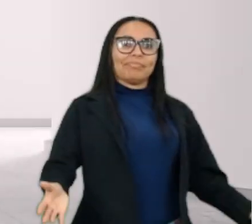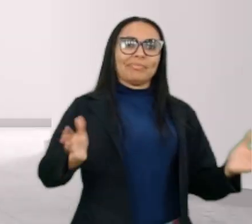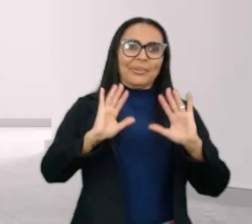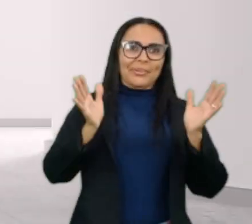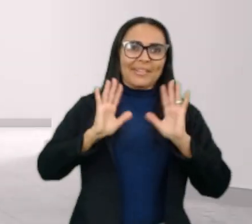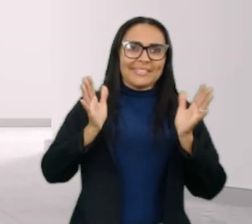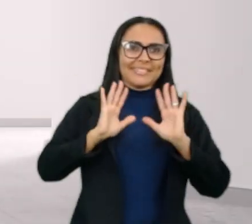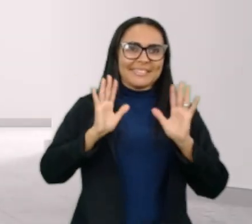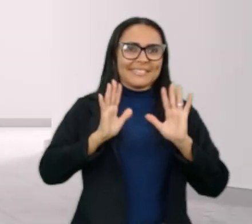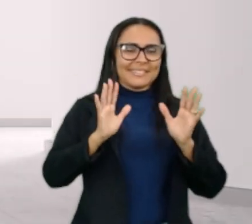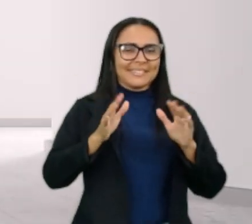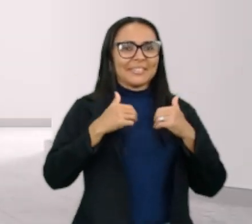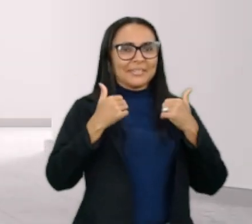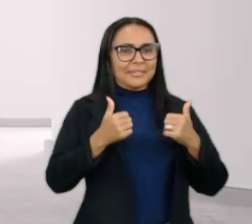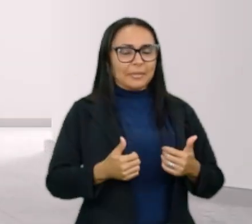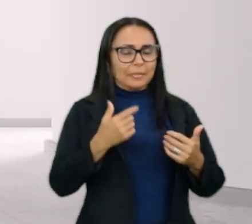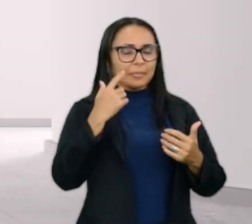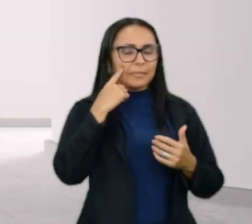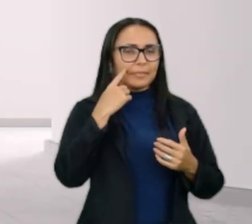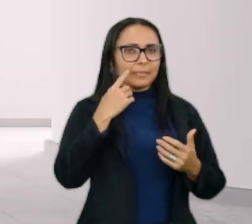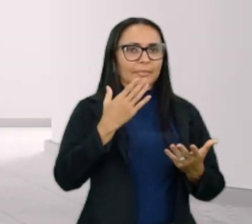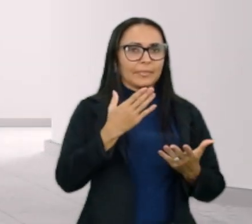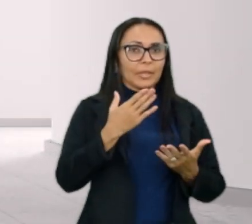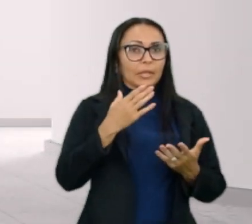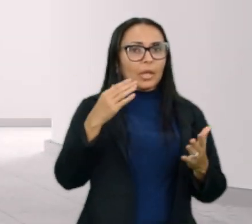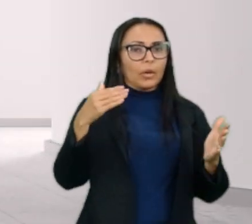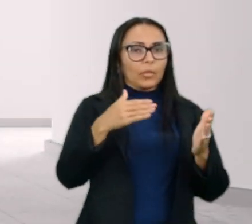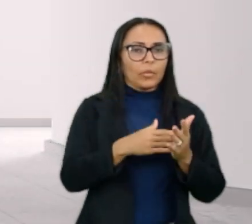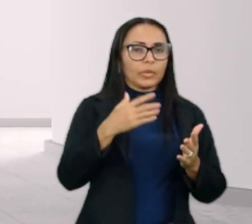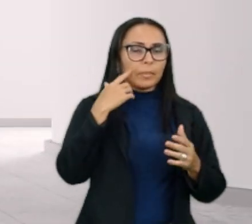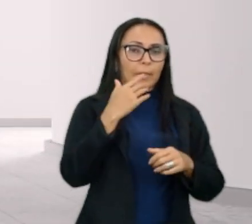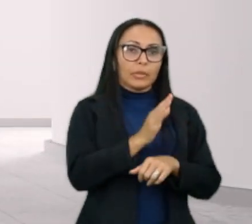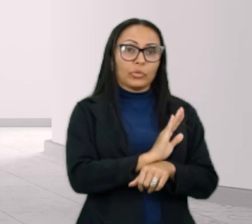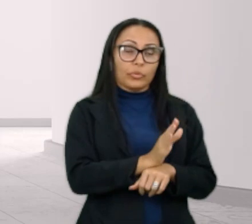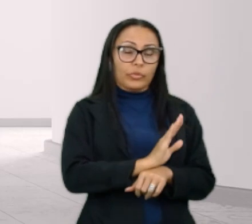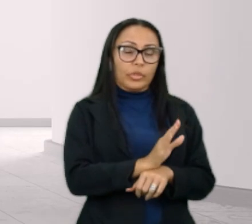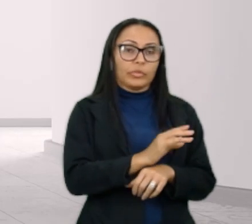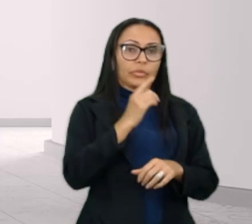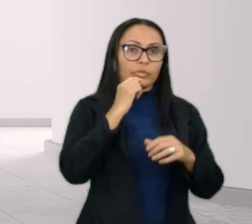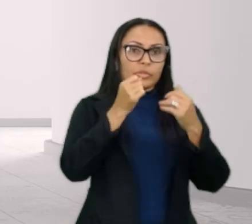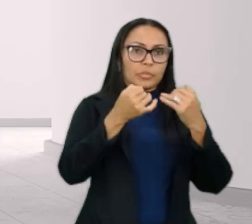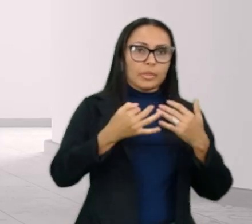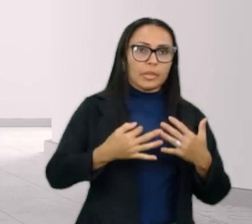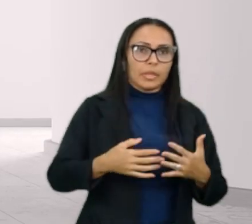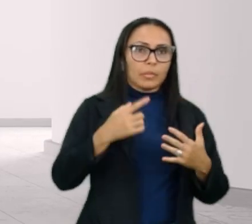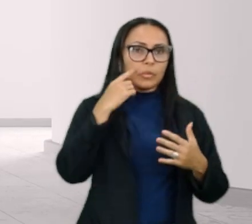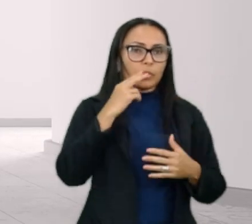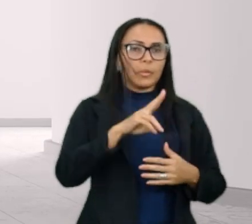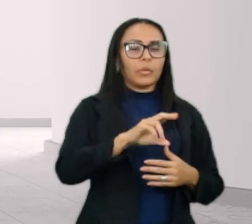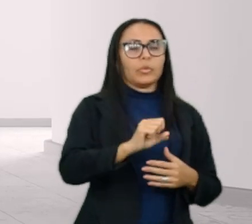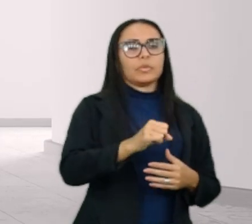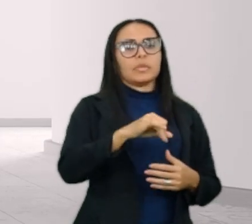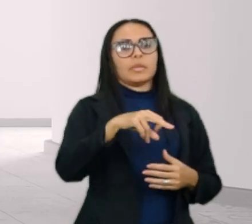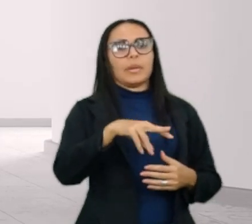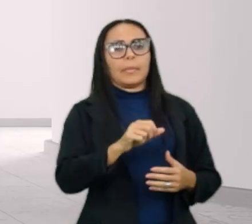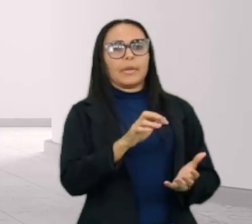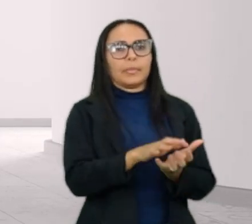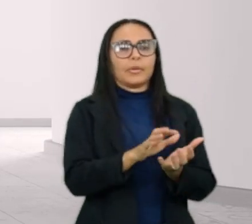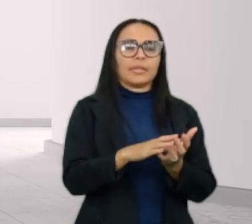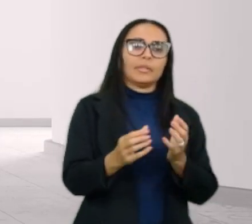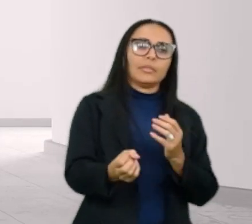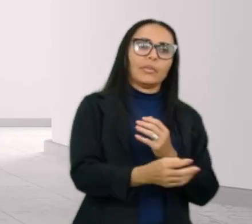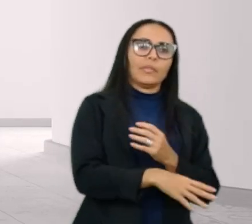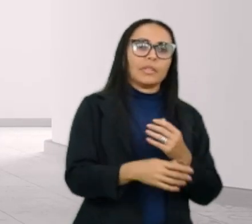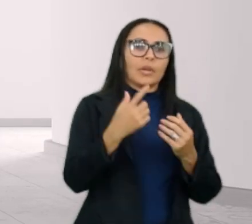Olá novamente, pessoal. Na última parte do nosso vídeo, nós falamos um pouco sobre a Usina Pernambucana de Inovação. Nessa parte de